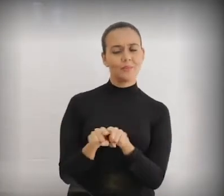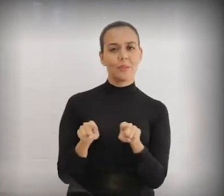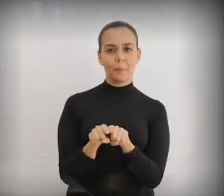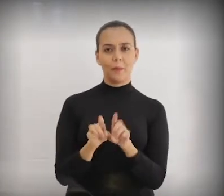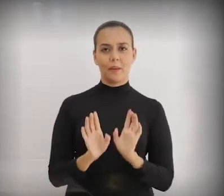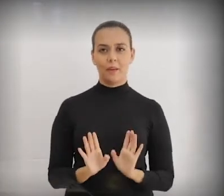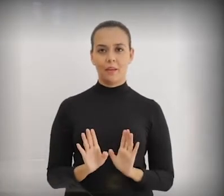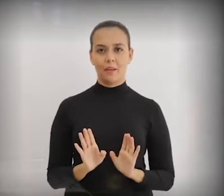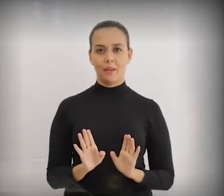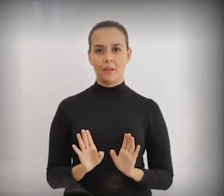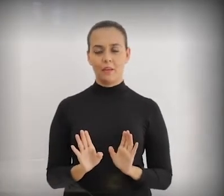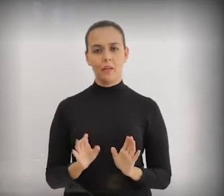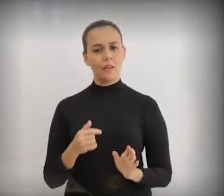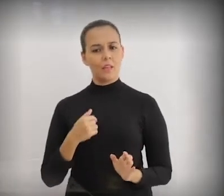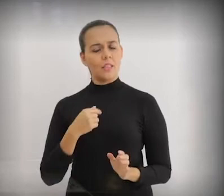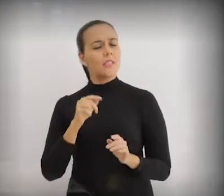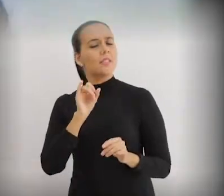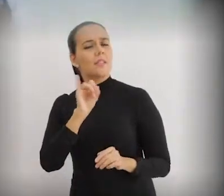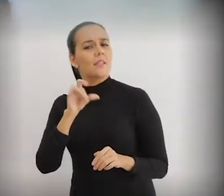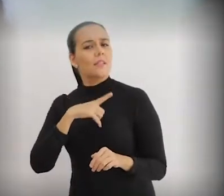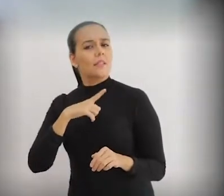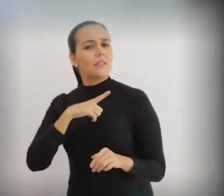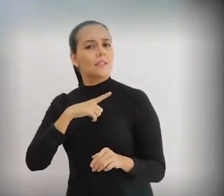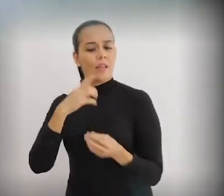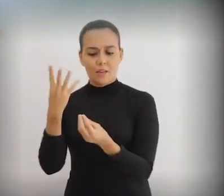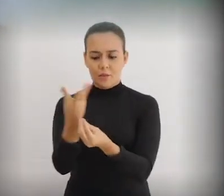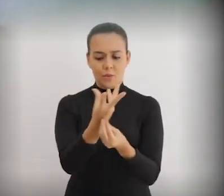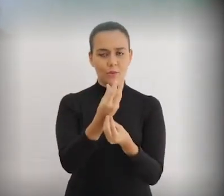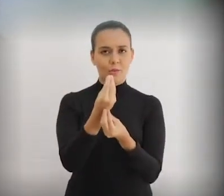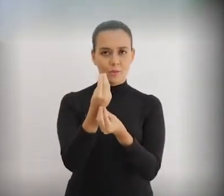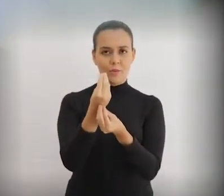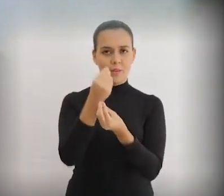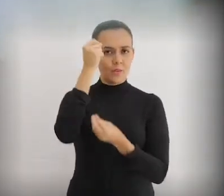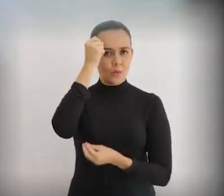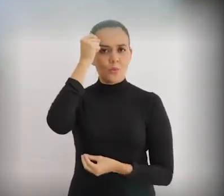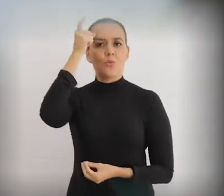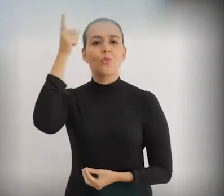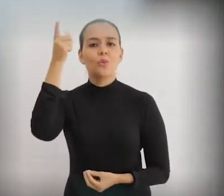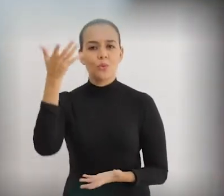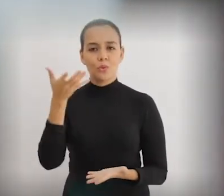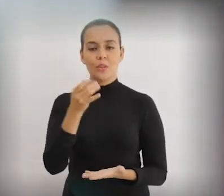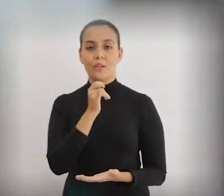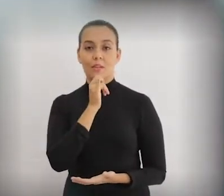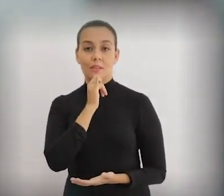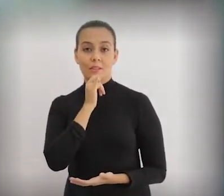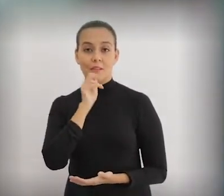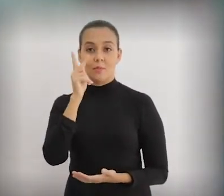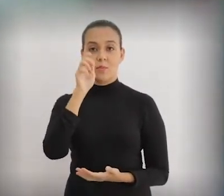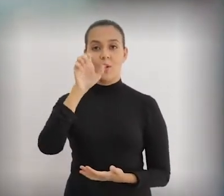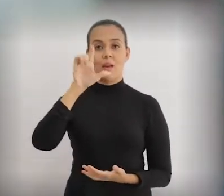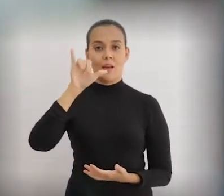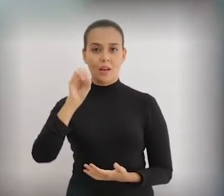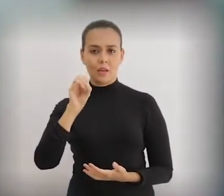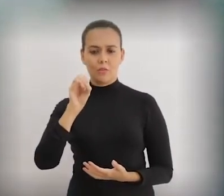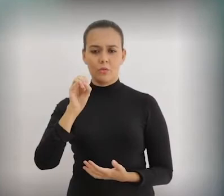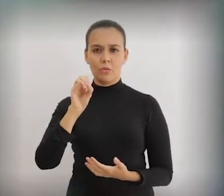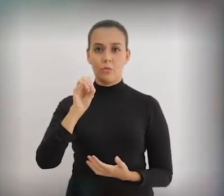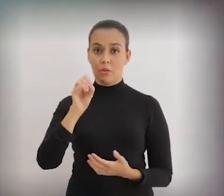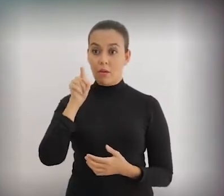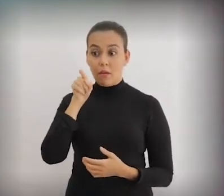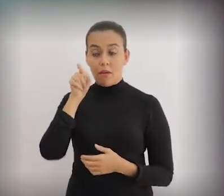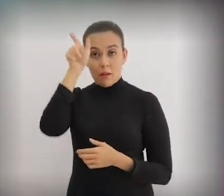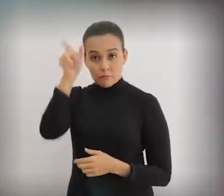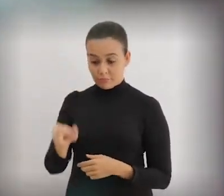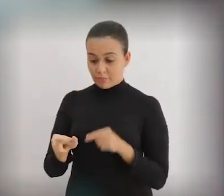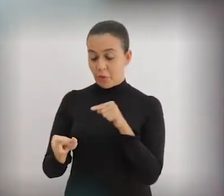apropriação cultural, ninguém escapa, né? O Elliot Sica, por exemplo, que é um artista branco,